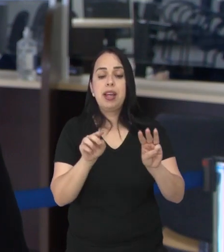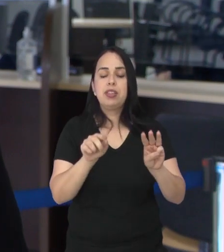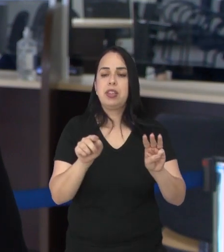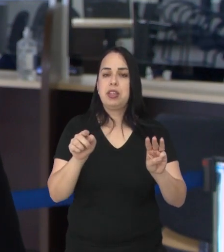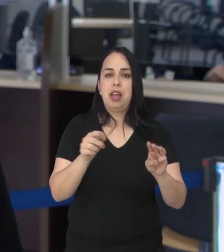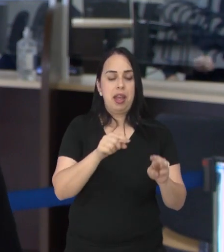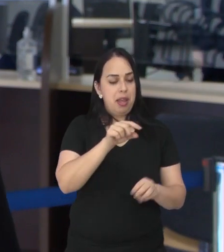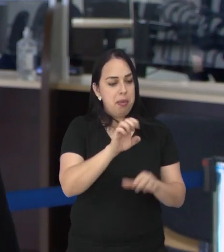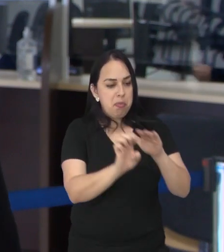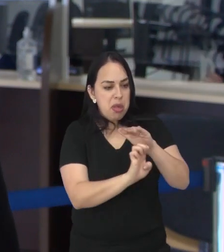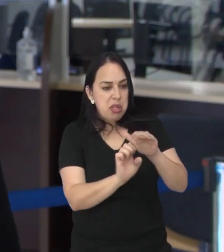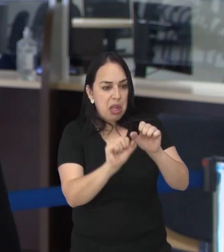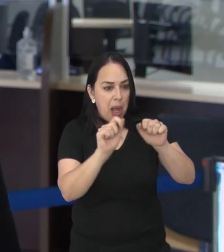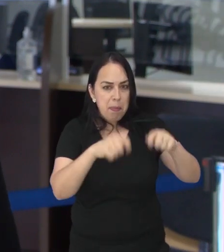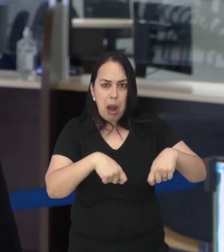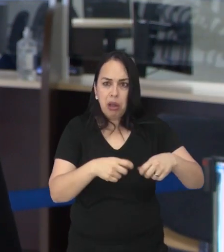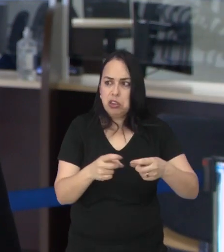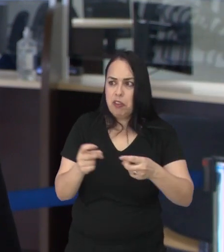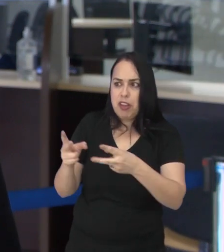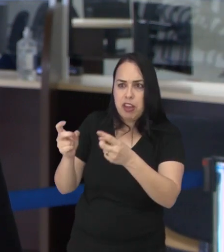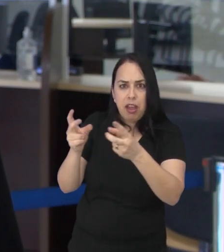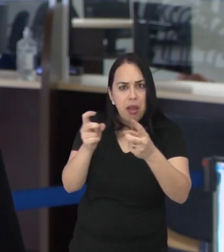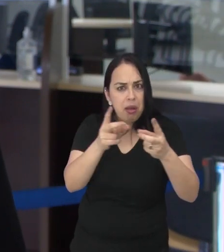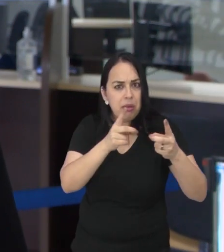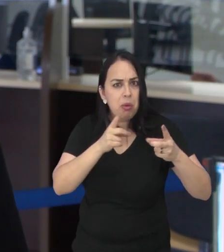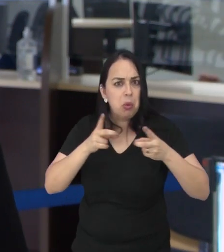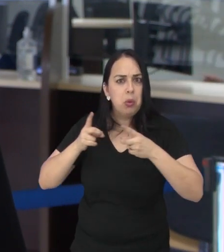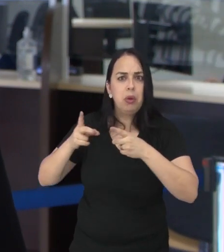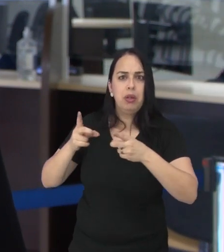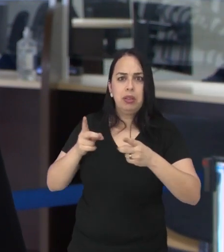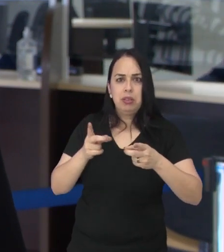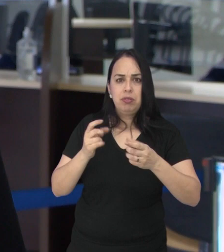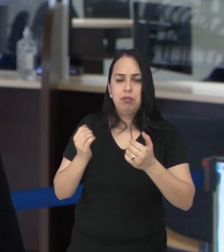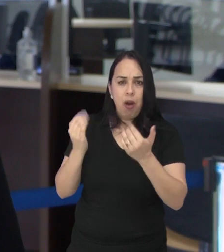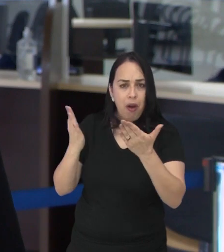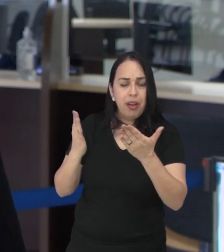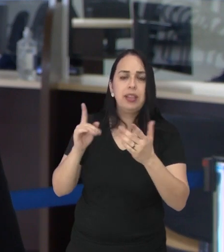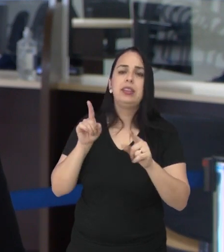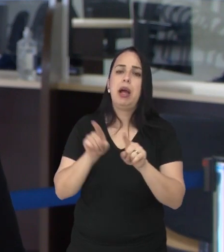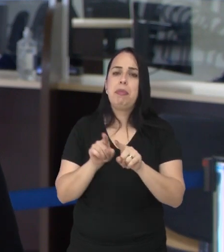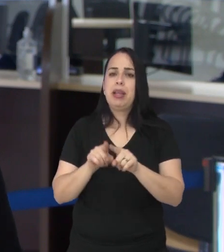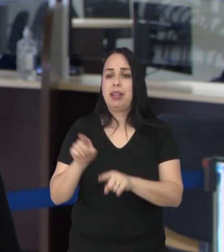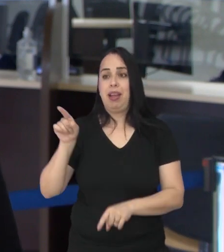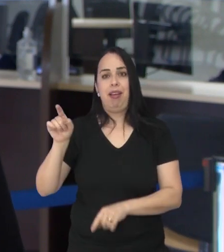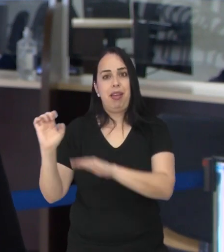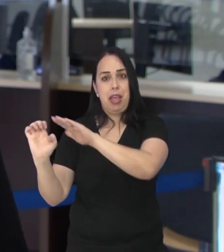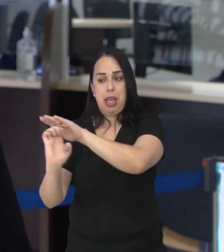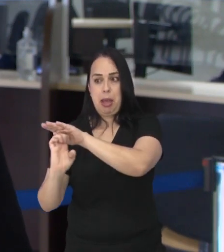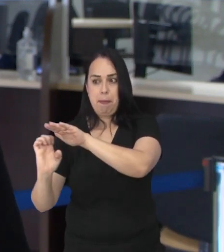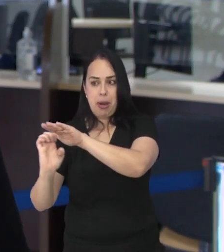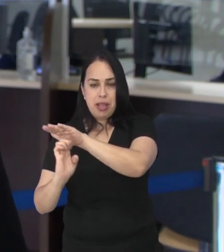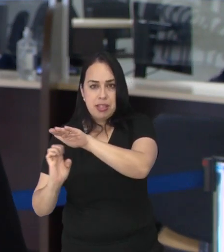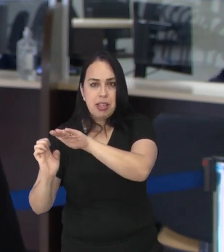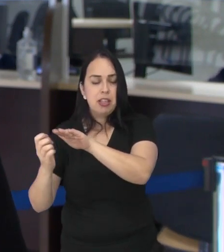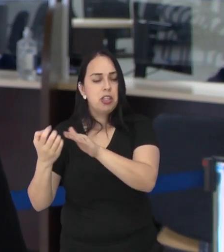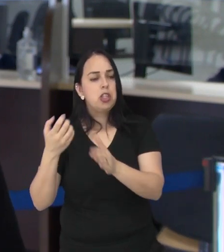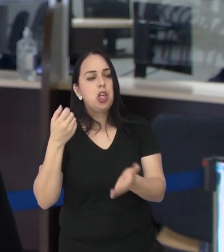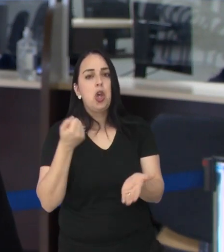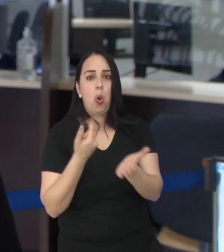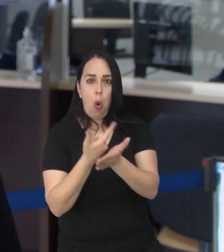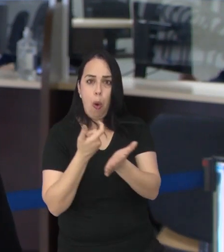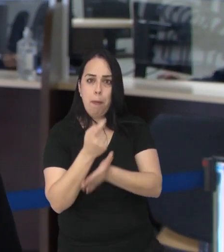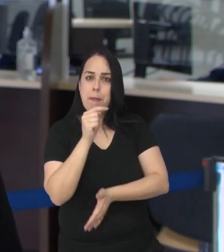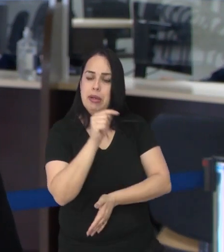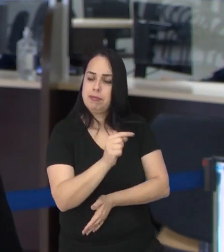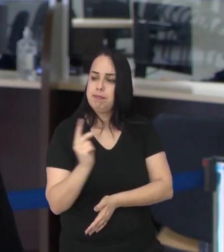onde empresas que têm capacidade de exportação e também, né, na outra mão, são empresas